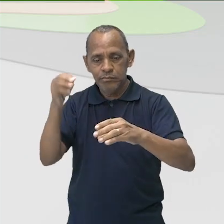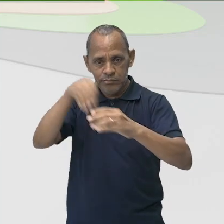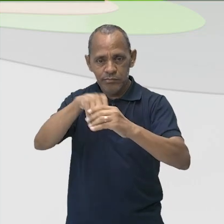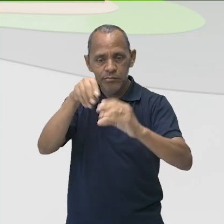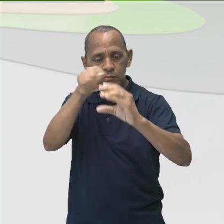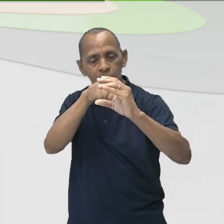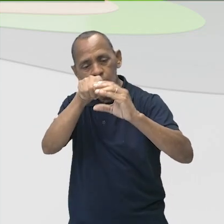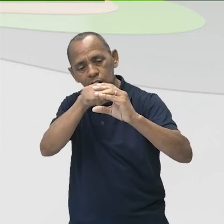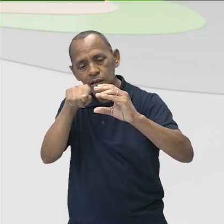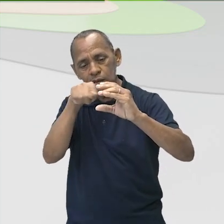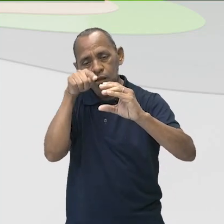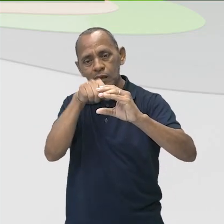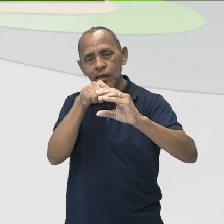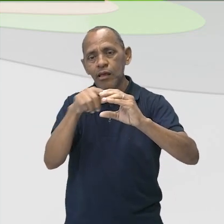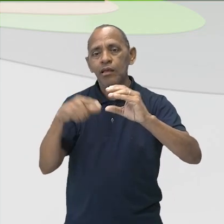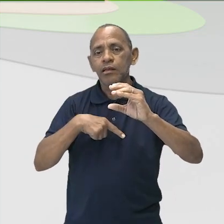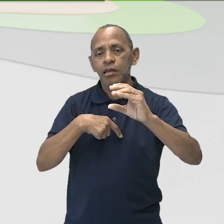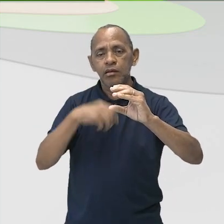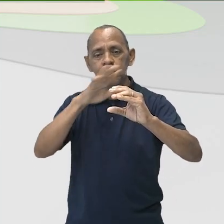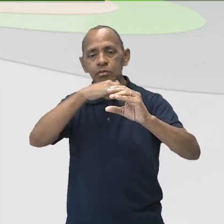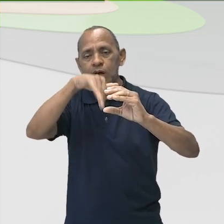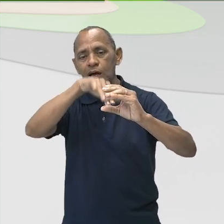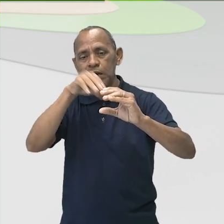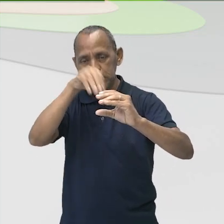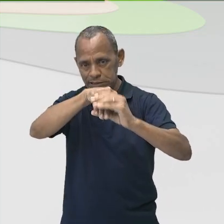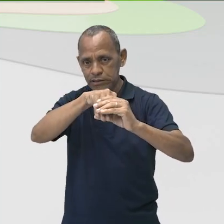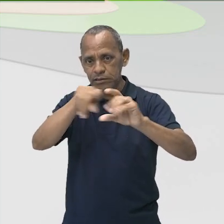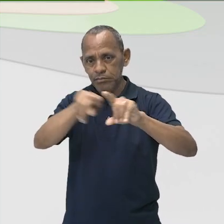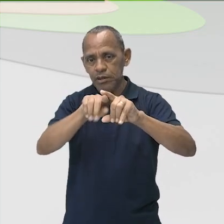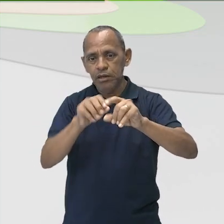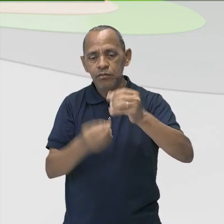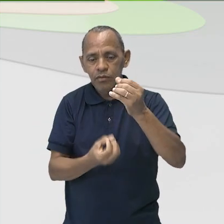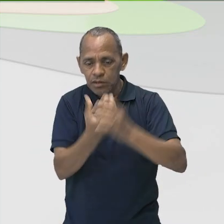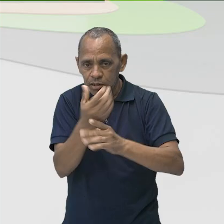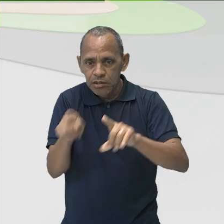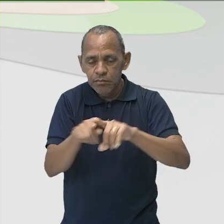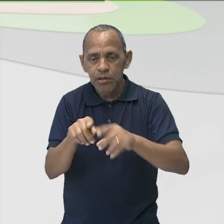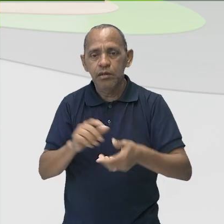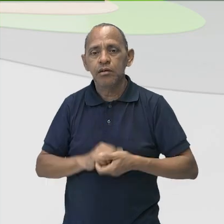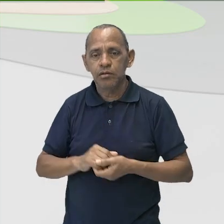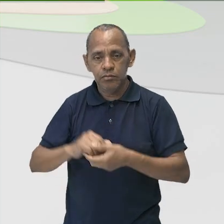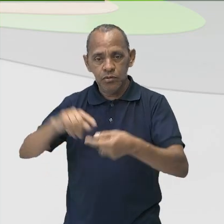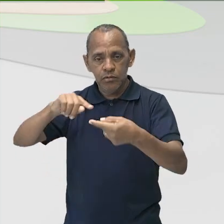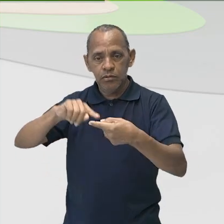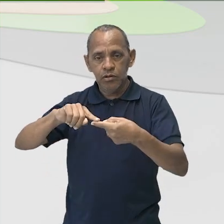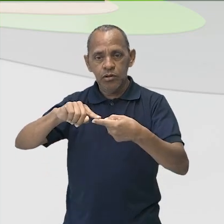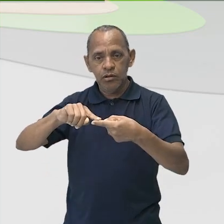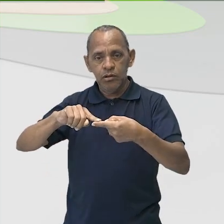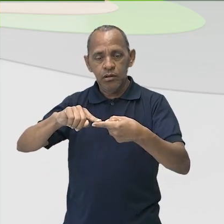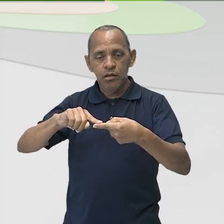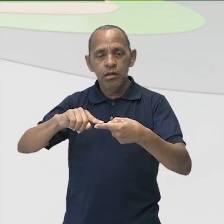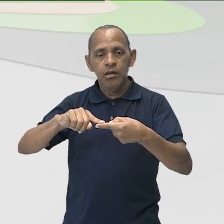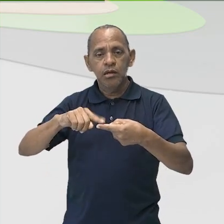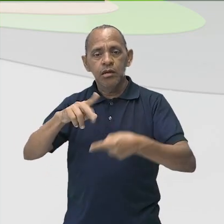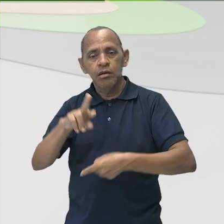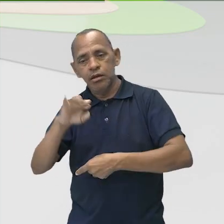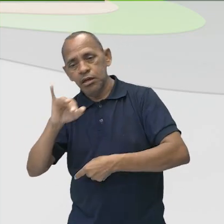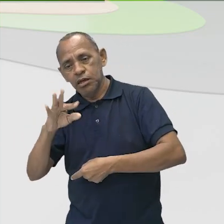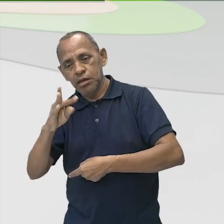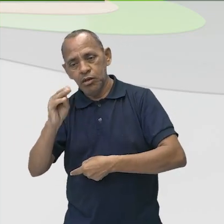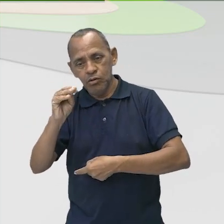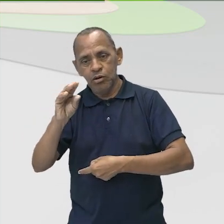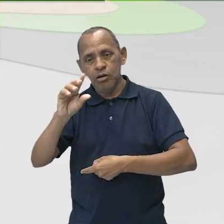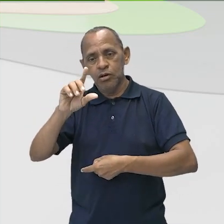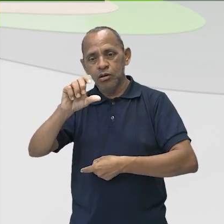essa estrutura que é o núcleo. E o nucleolo é justamente uma região dentro do núcleo que vai dar origem aos ribossomos,